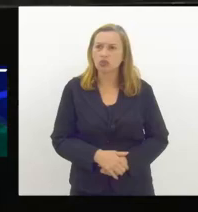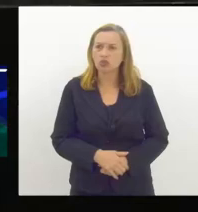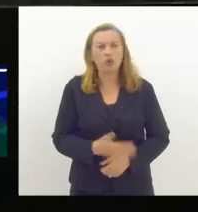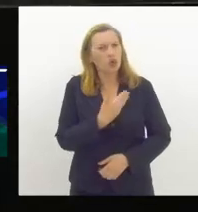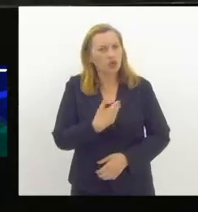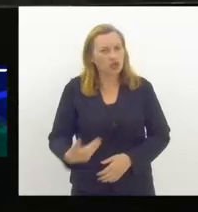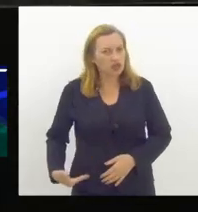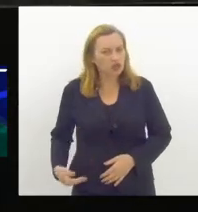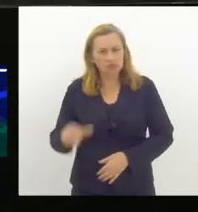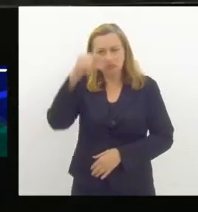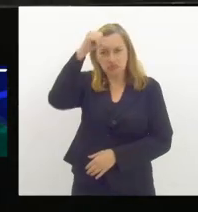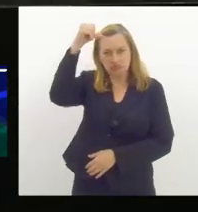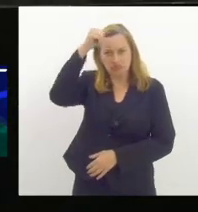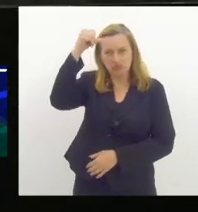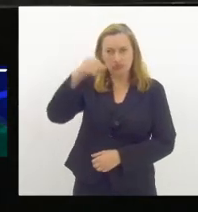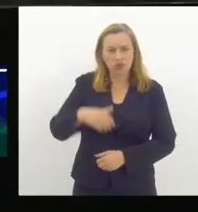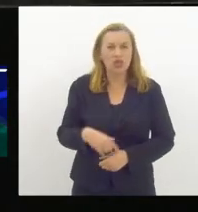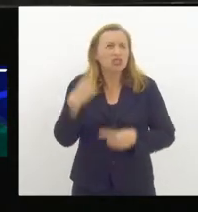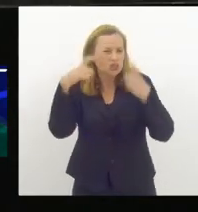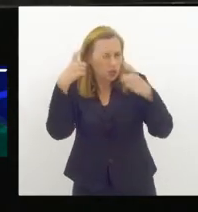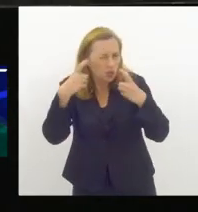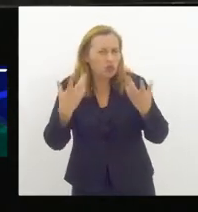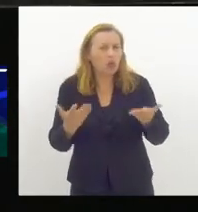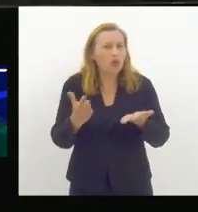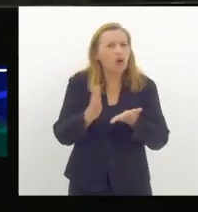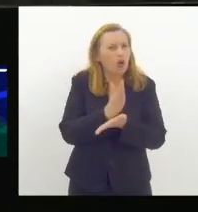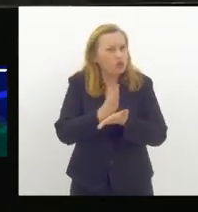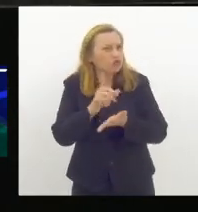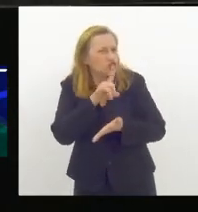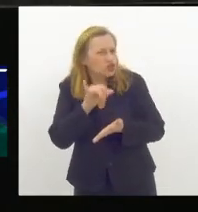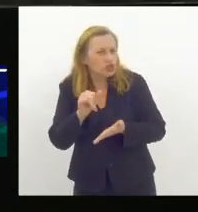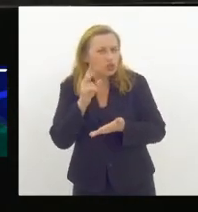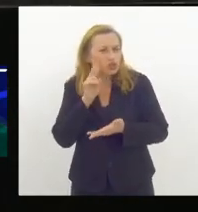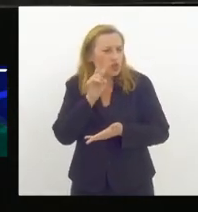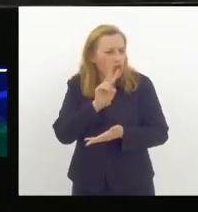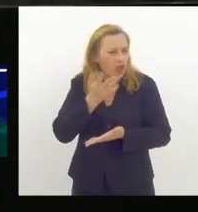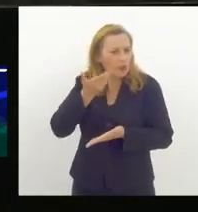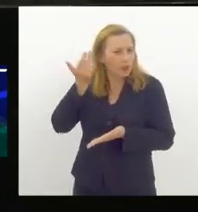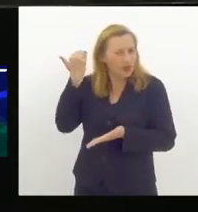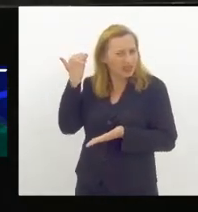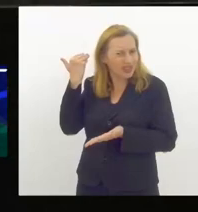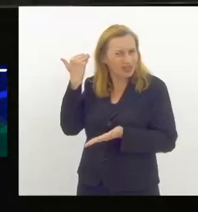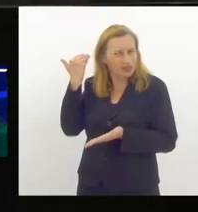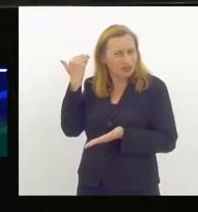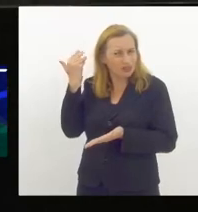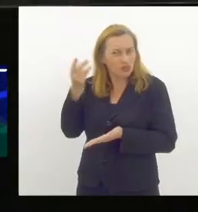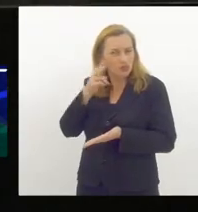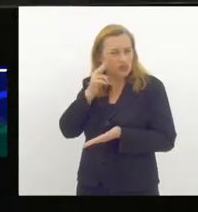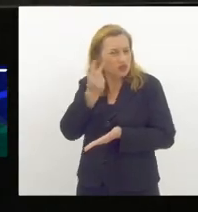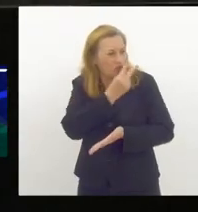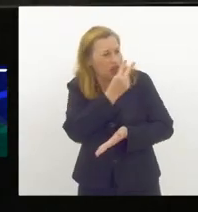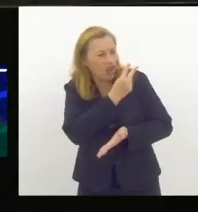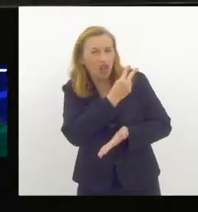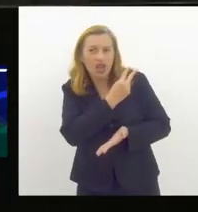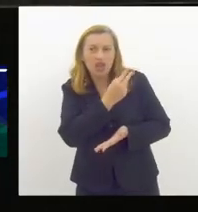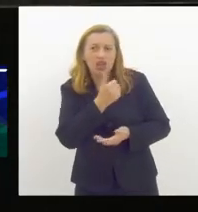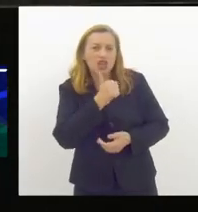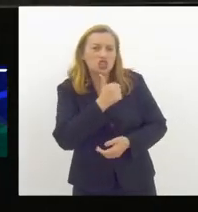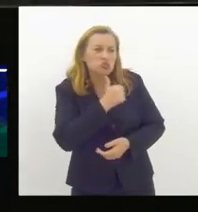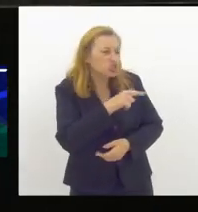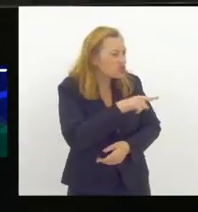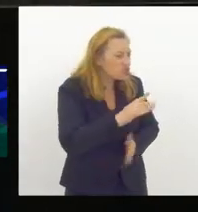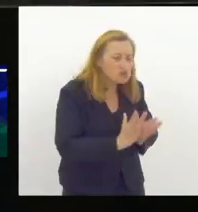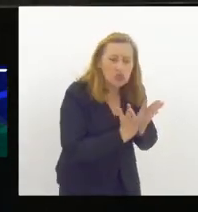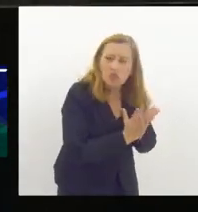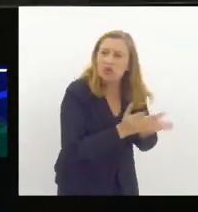o governador causa o Castro se preocupou algum dia e já olhar para trás olhar para aqueles menos favorecidos